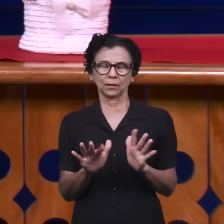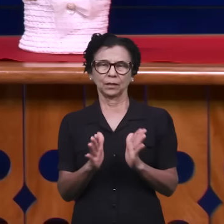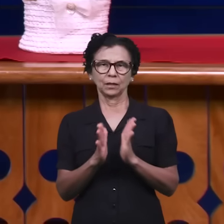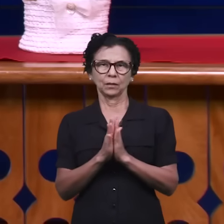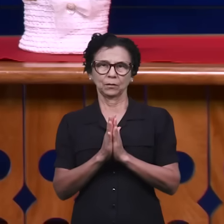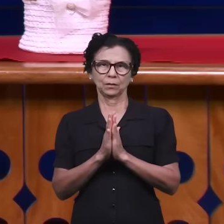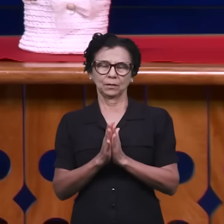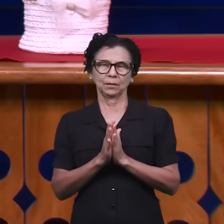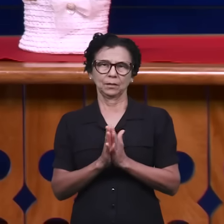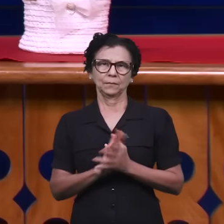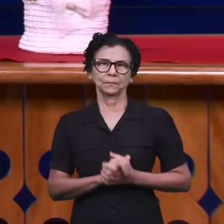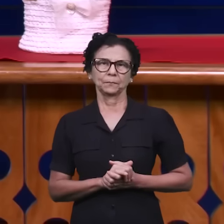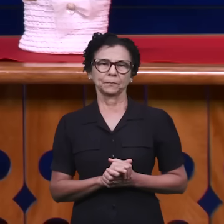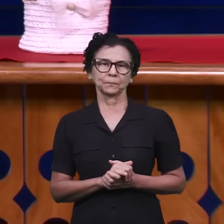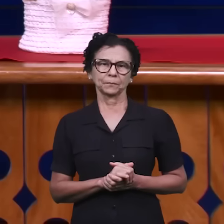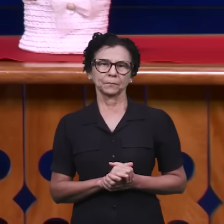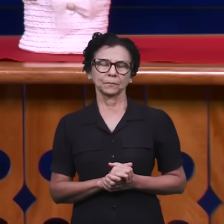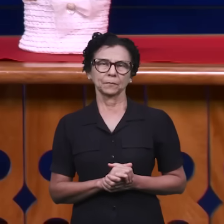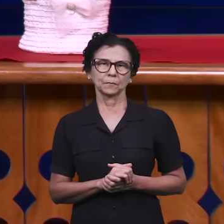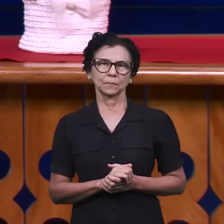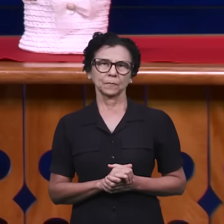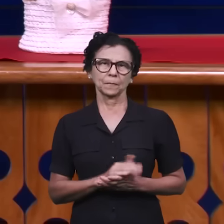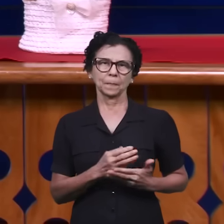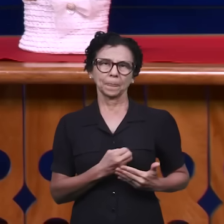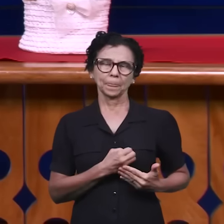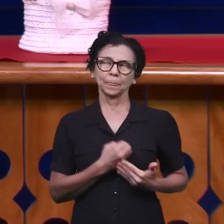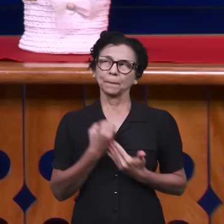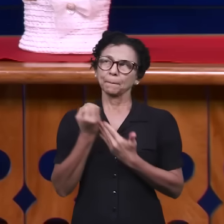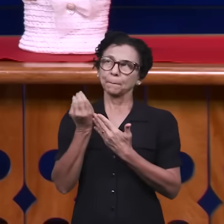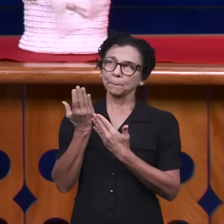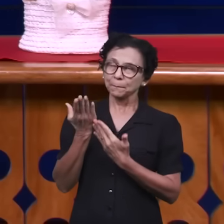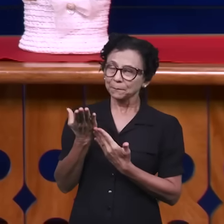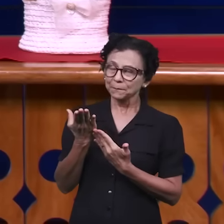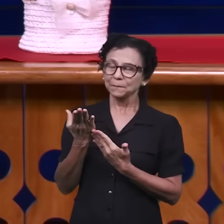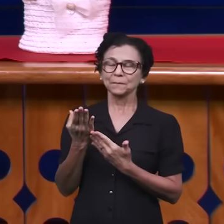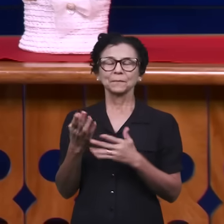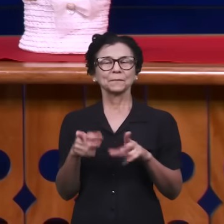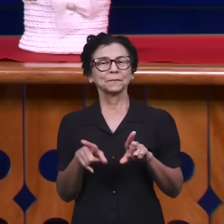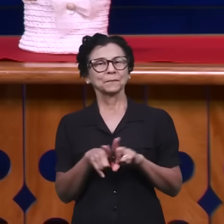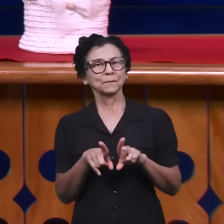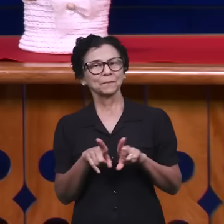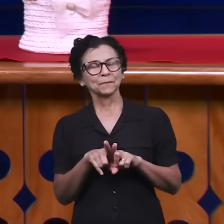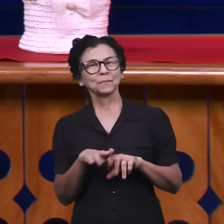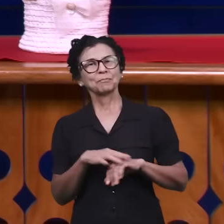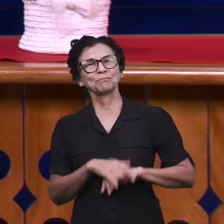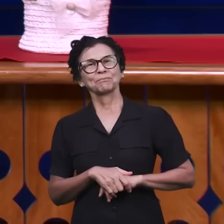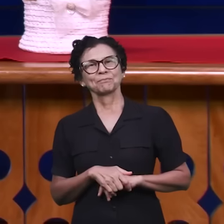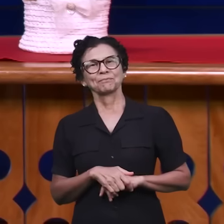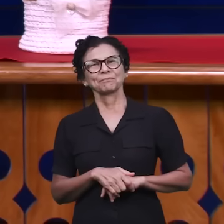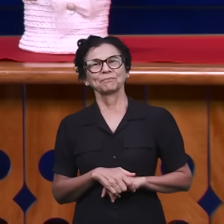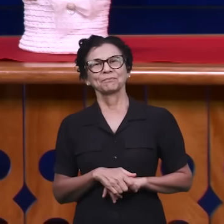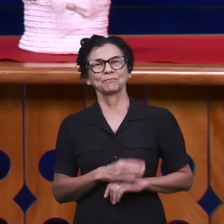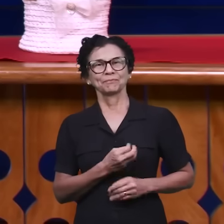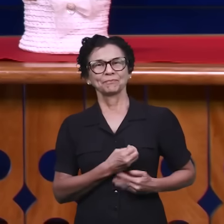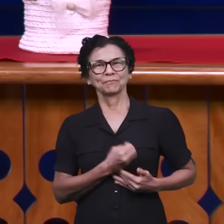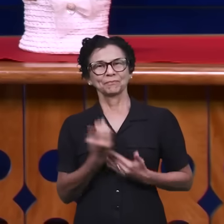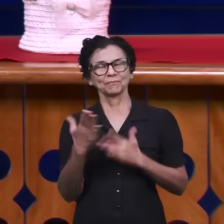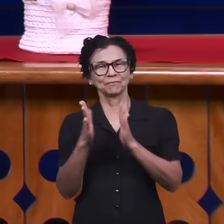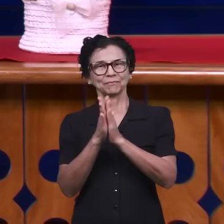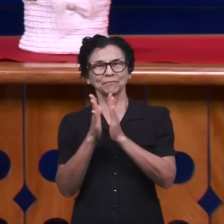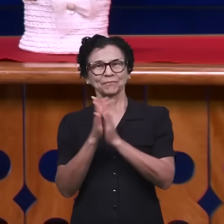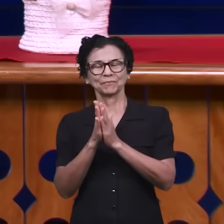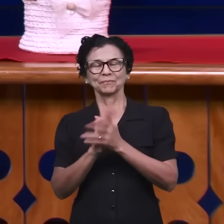orar, colocando diante do Senhor as nossas vidas e também a nossa